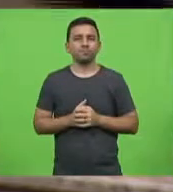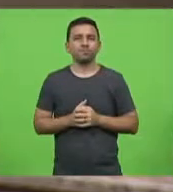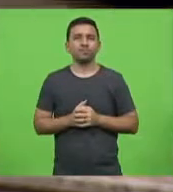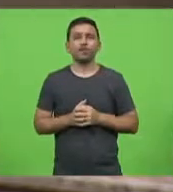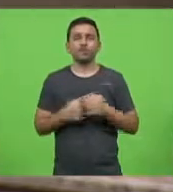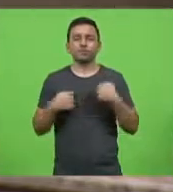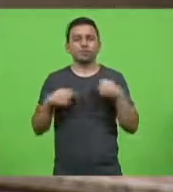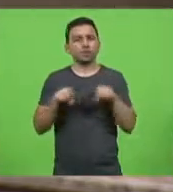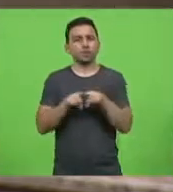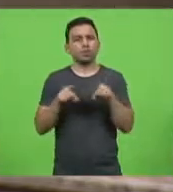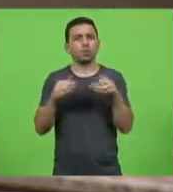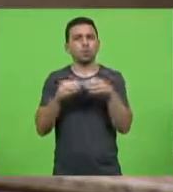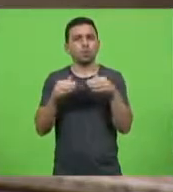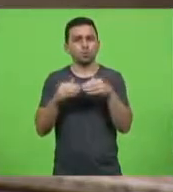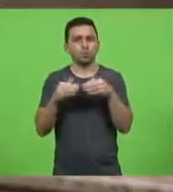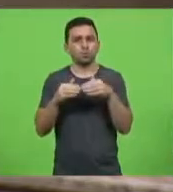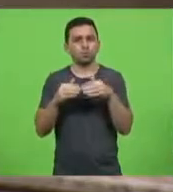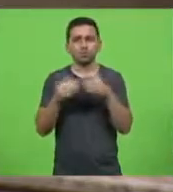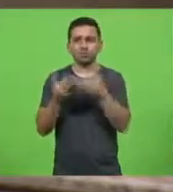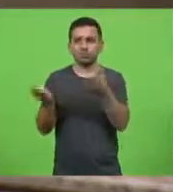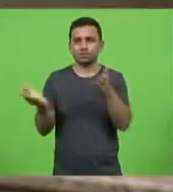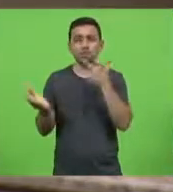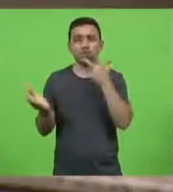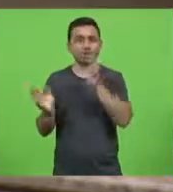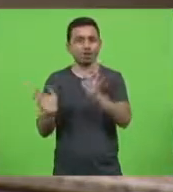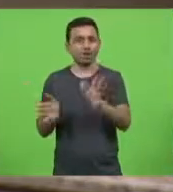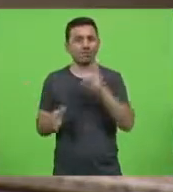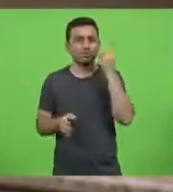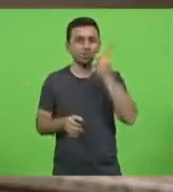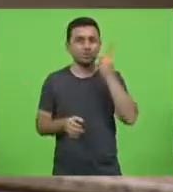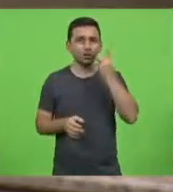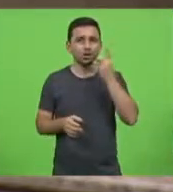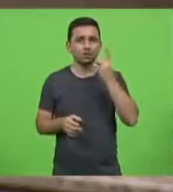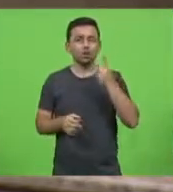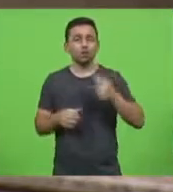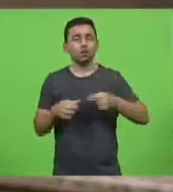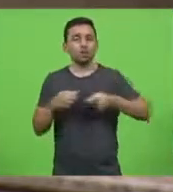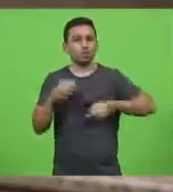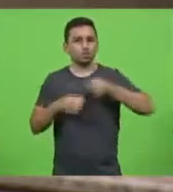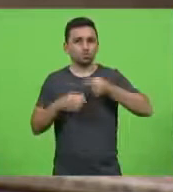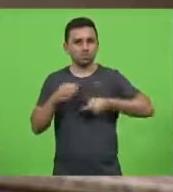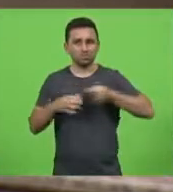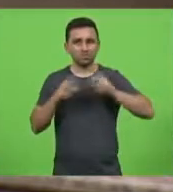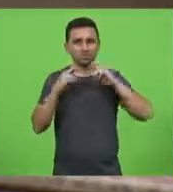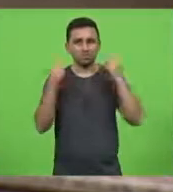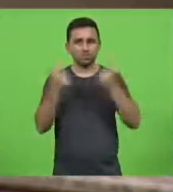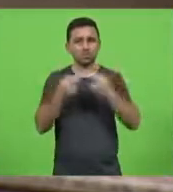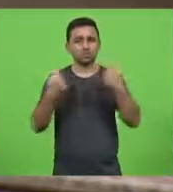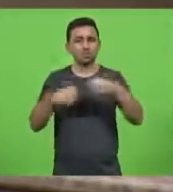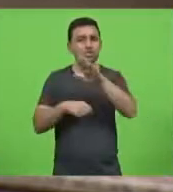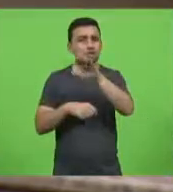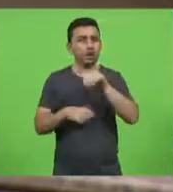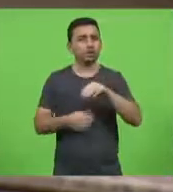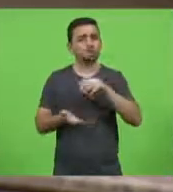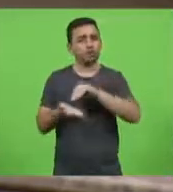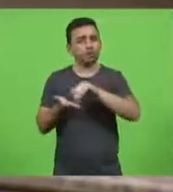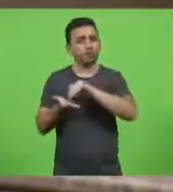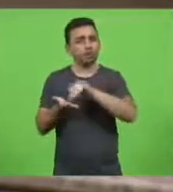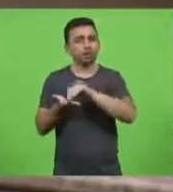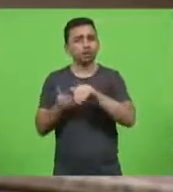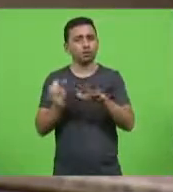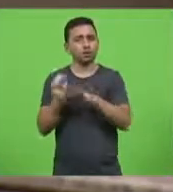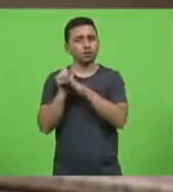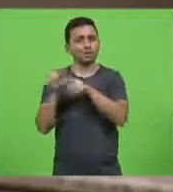gente deveria fazer, numa reunião da Comissão de Segurança, fazer realmente essa convocação do secretário de Segurança para que ele possa nos